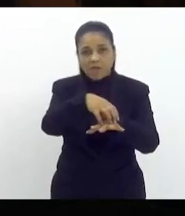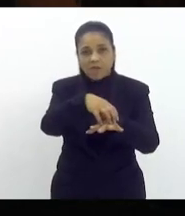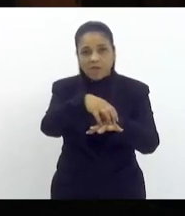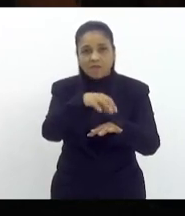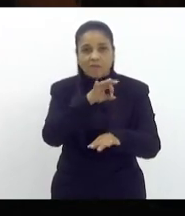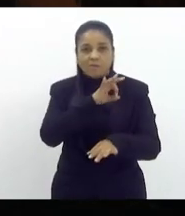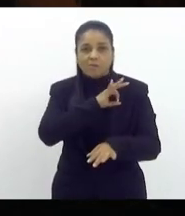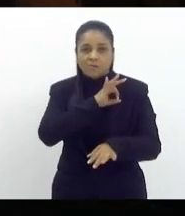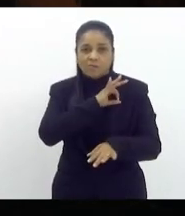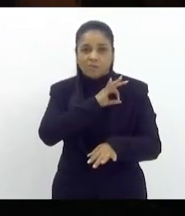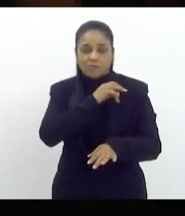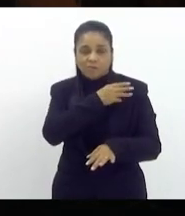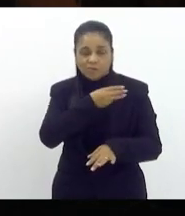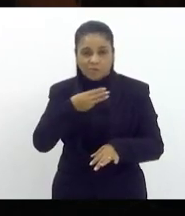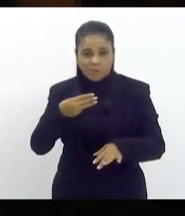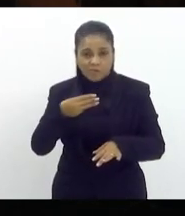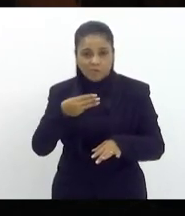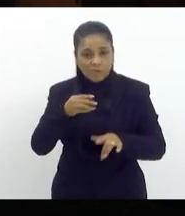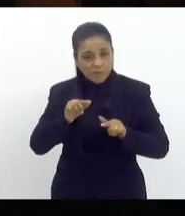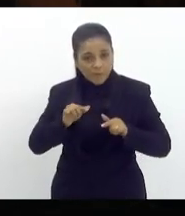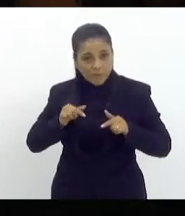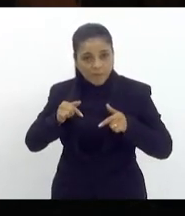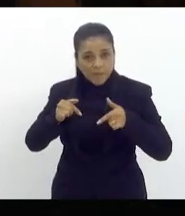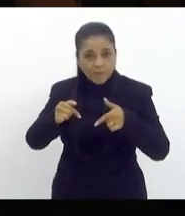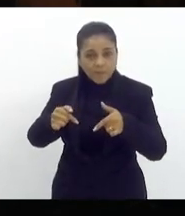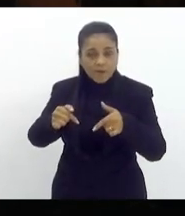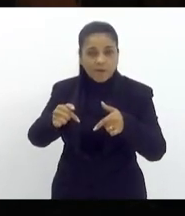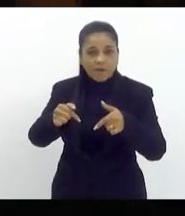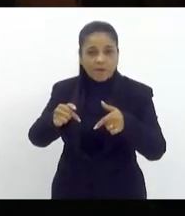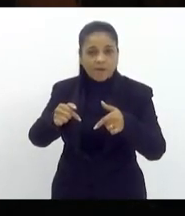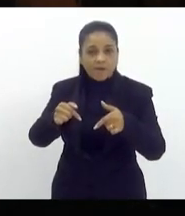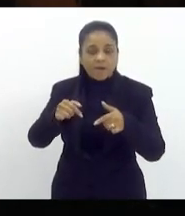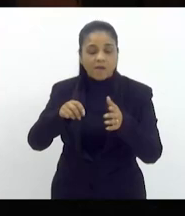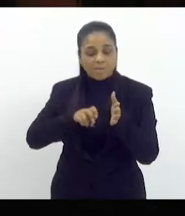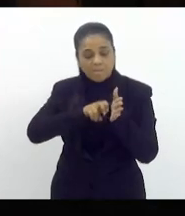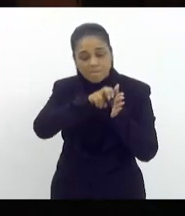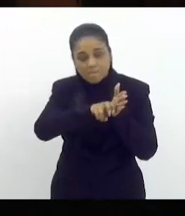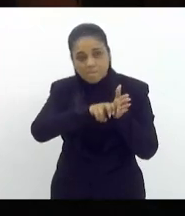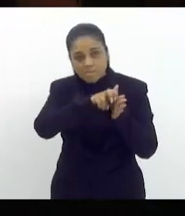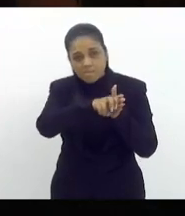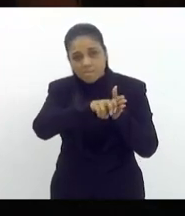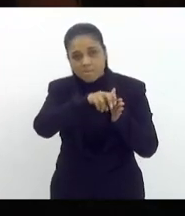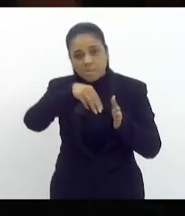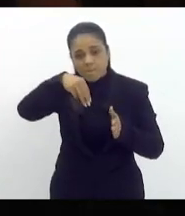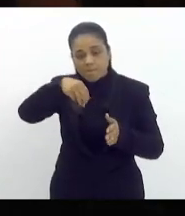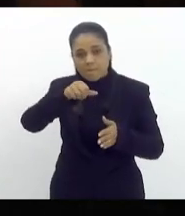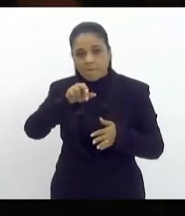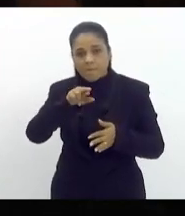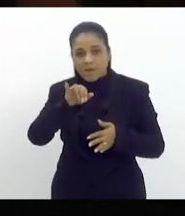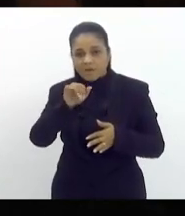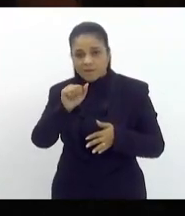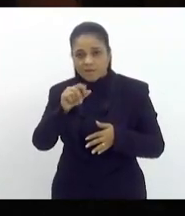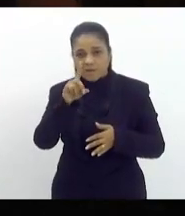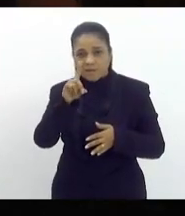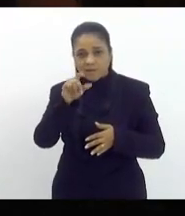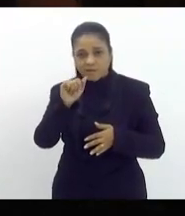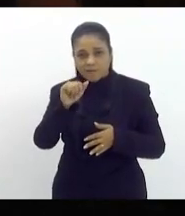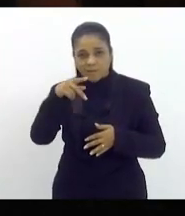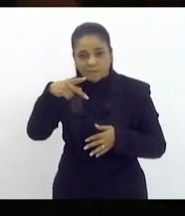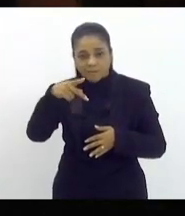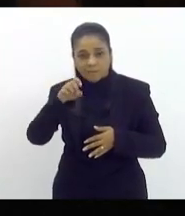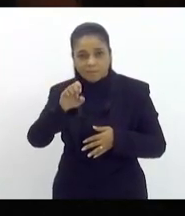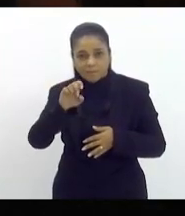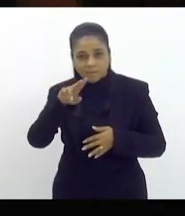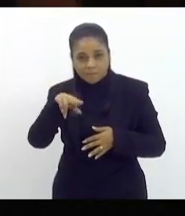execução das atribuições da Patrulha Maria da Penha ou seja é